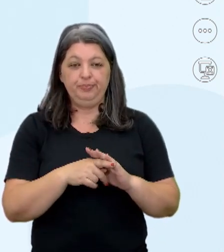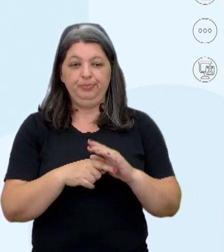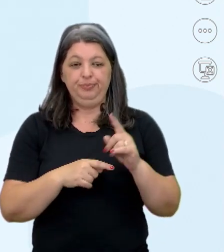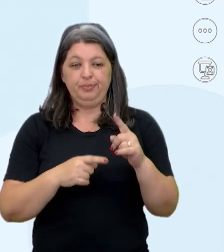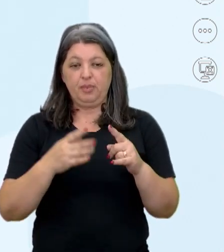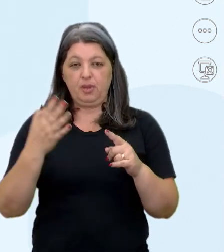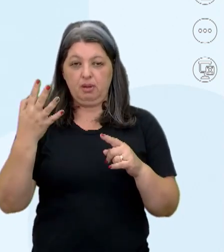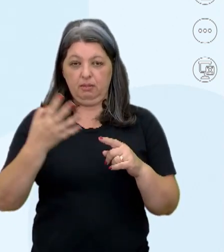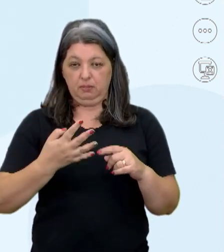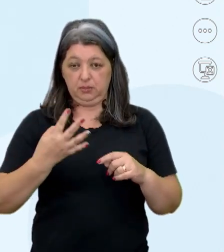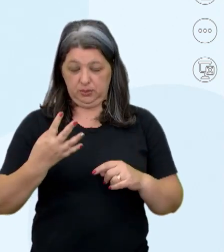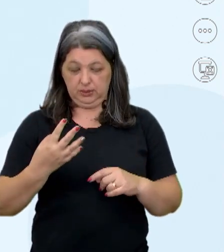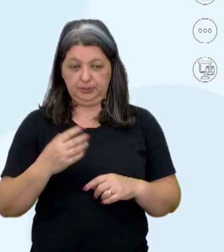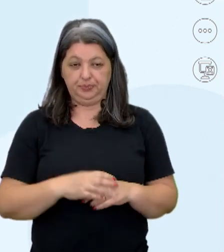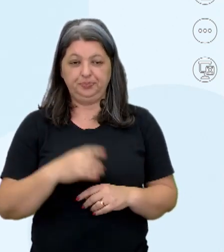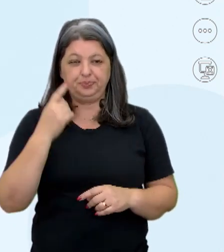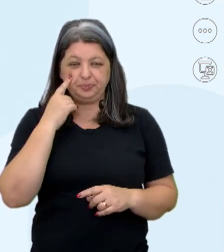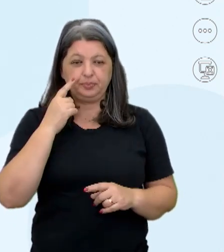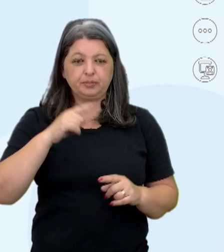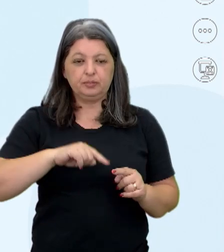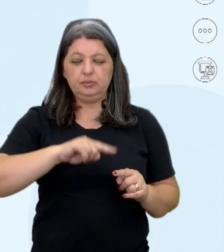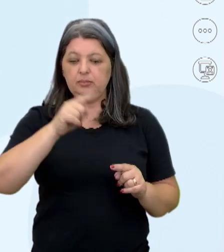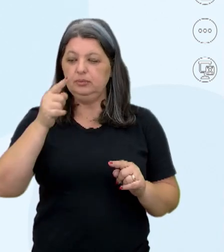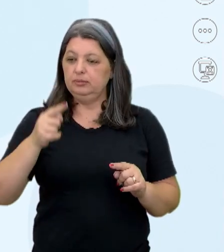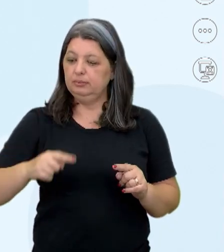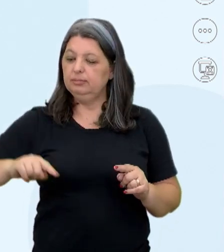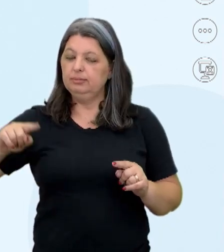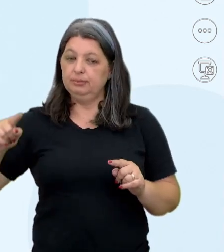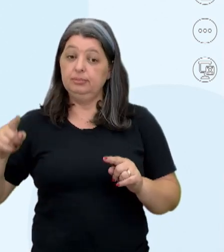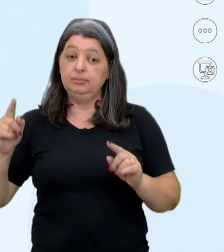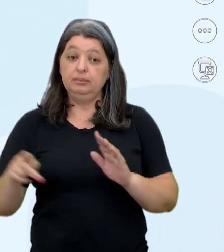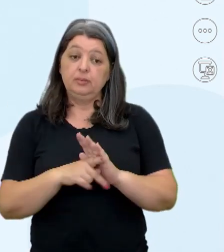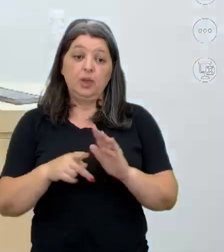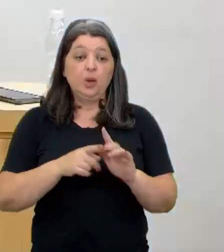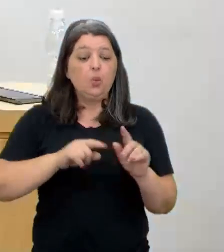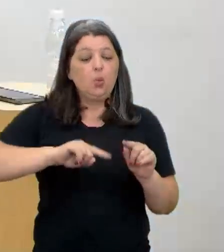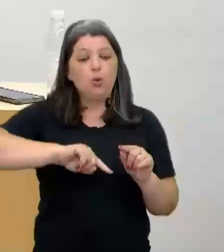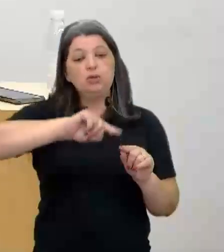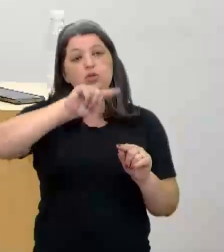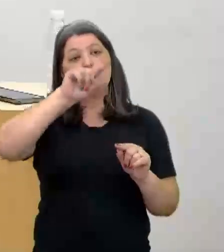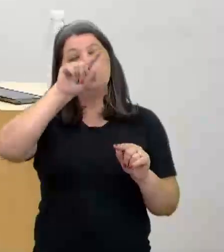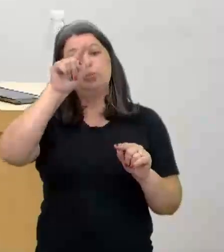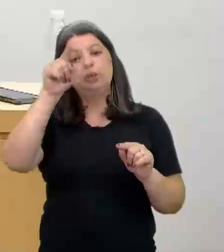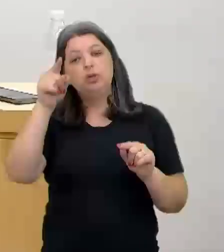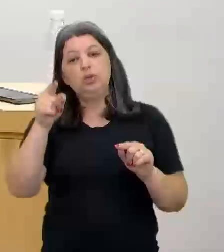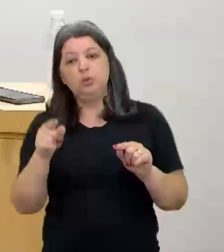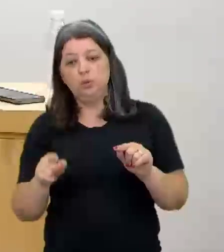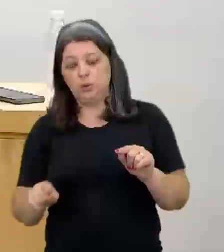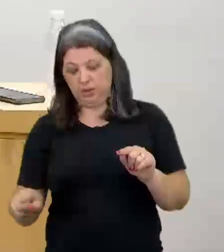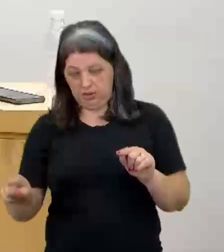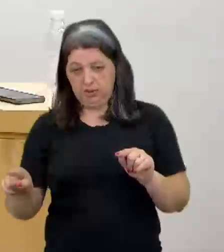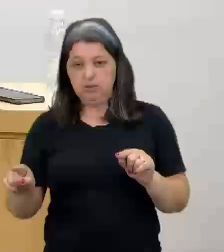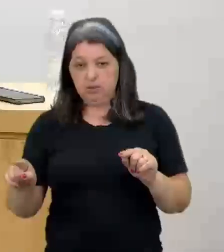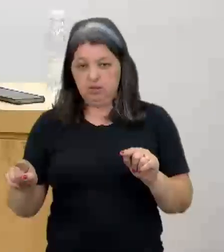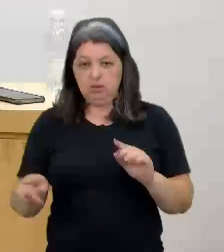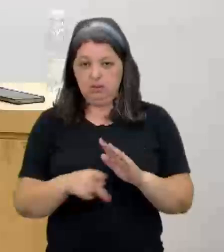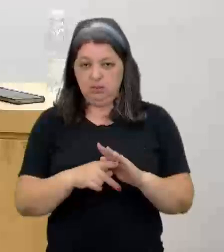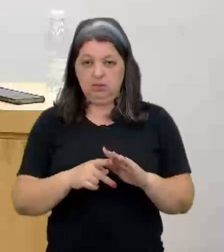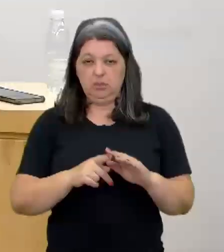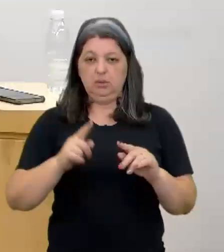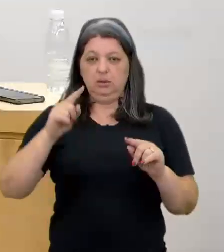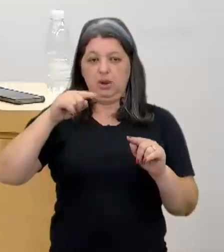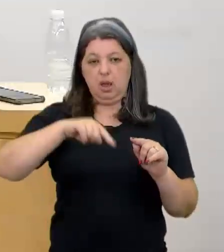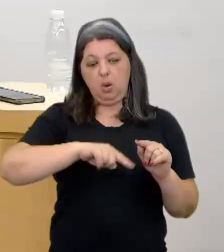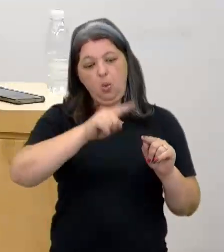na amplitude. Então, a onda é a mesma. O que mexeu foi a amplitude, o quanto subiu e o quanto desceu na hora de fazer a